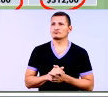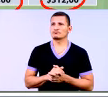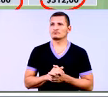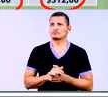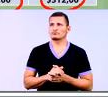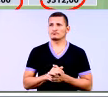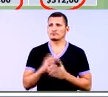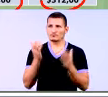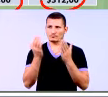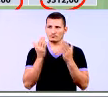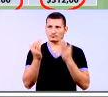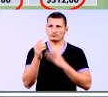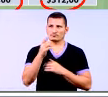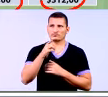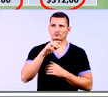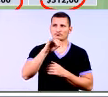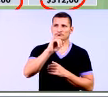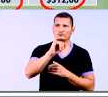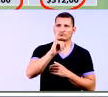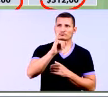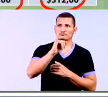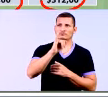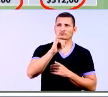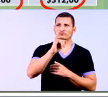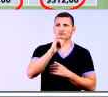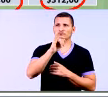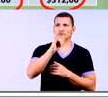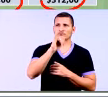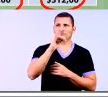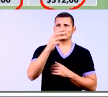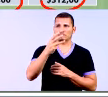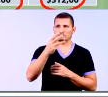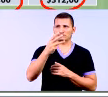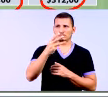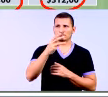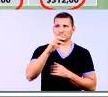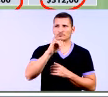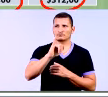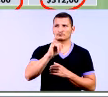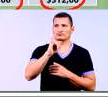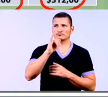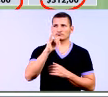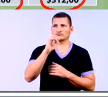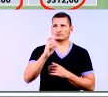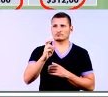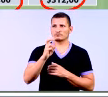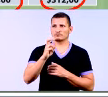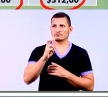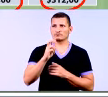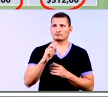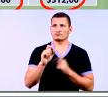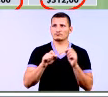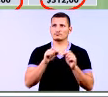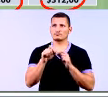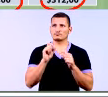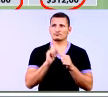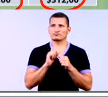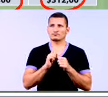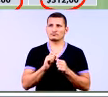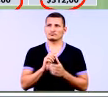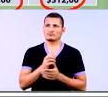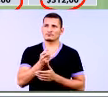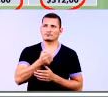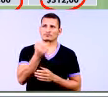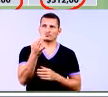esse modelo de i5, não são todos os i5 nem todos os i3, tá? Esses dois modelos comparados aqui, ó, o que eu vou fazer? Quantidade